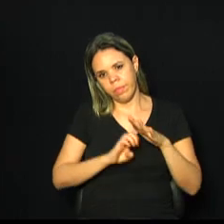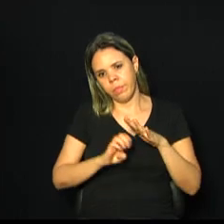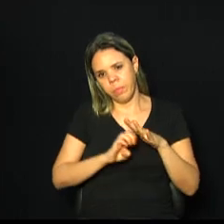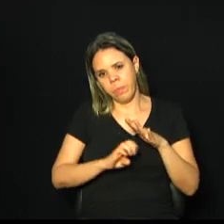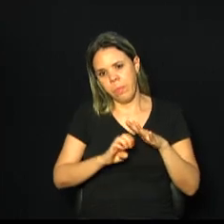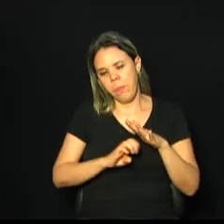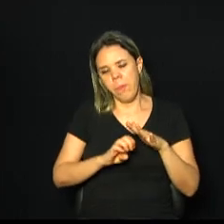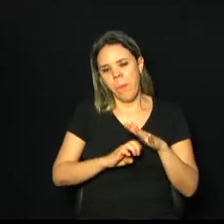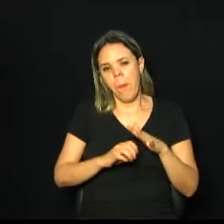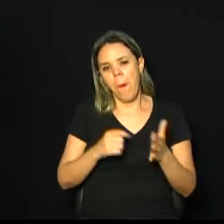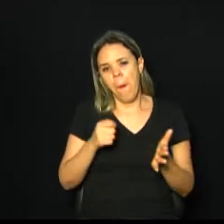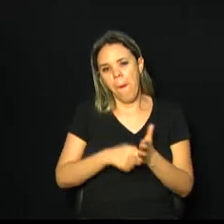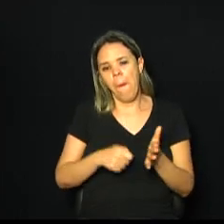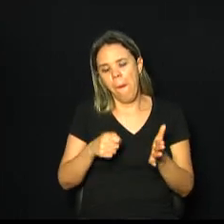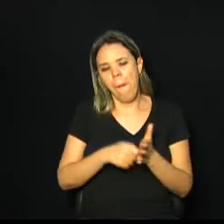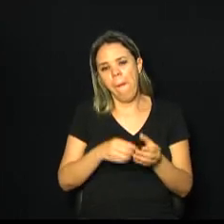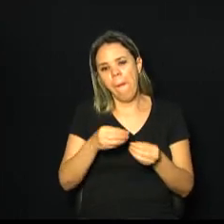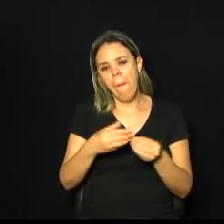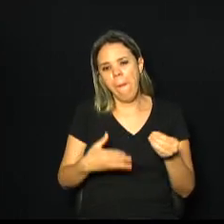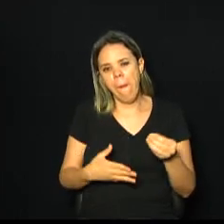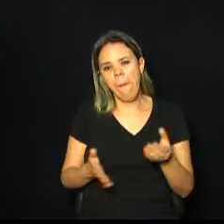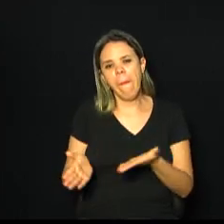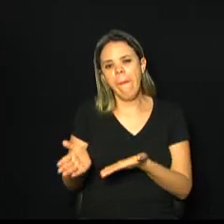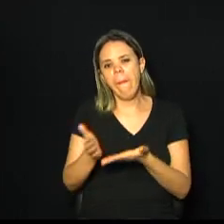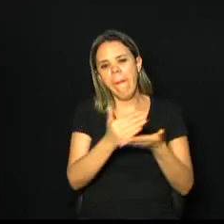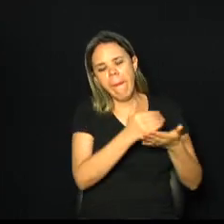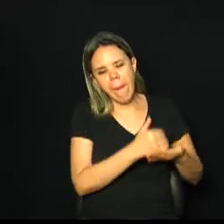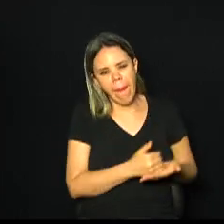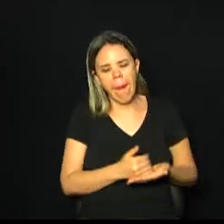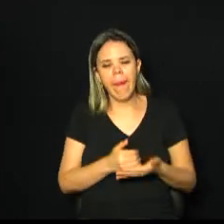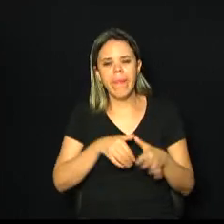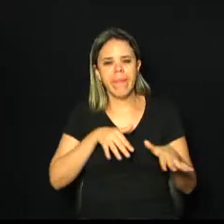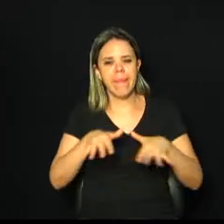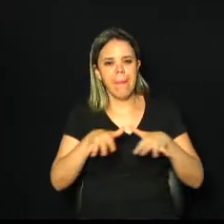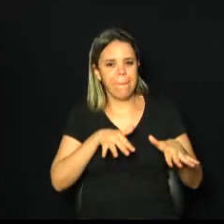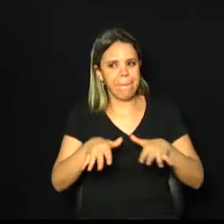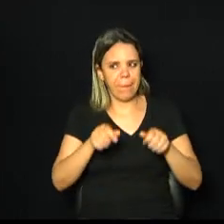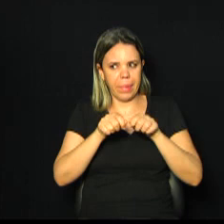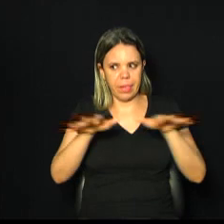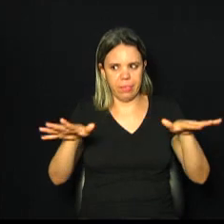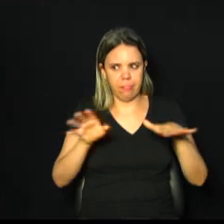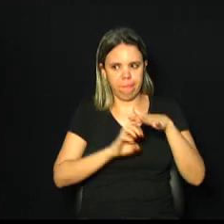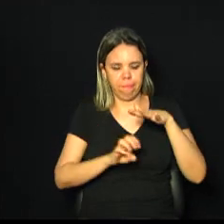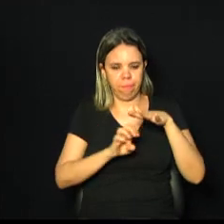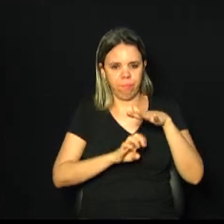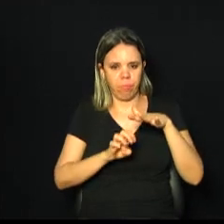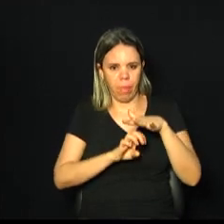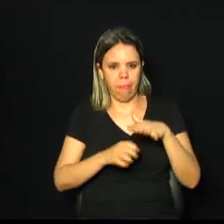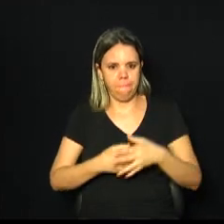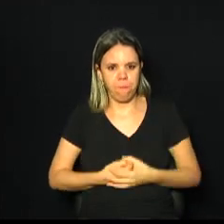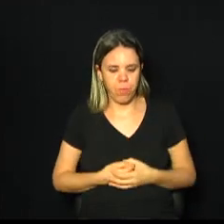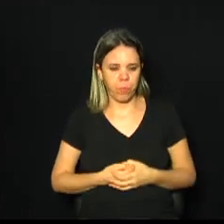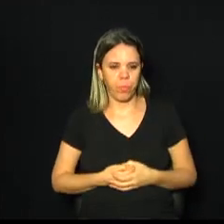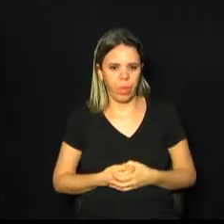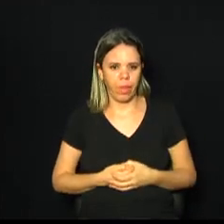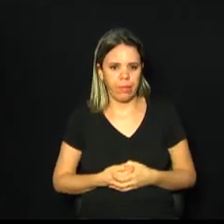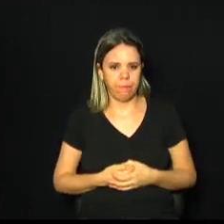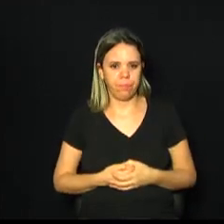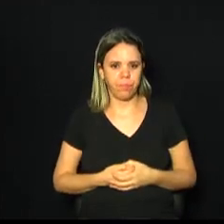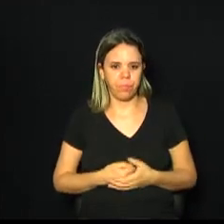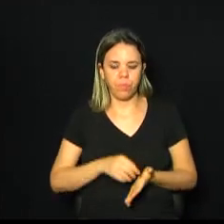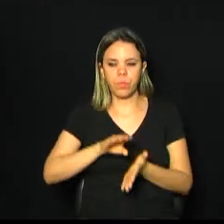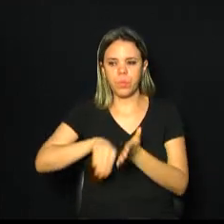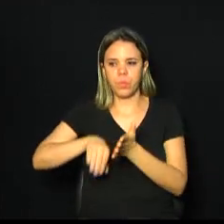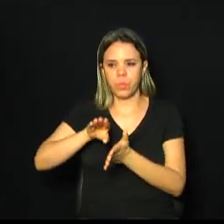se pautar para coletar, movimentar, distribuir dentro da empresa a informação e até deletar essa